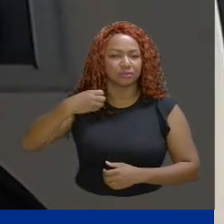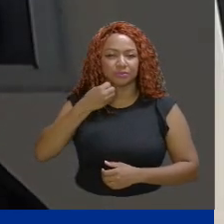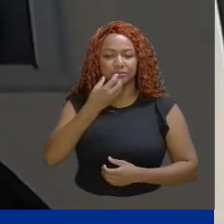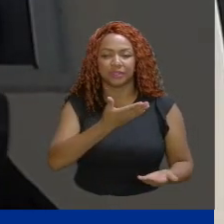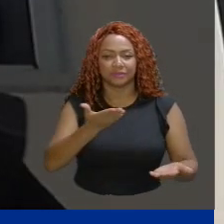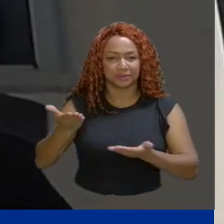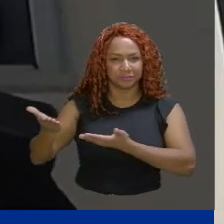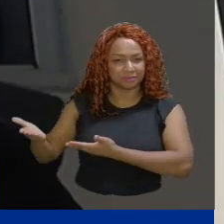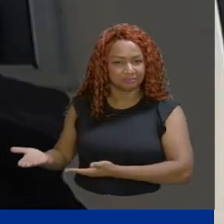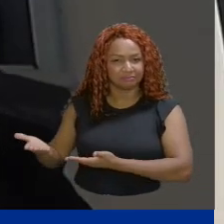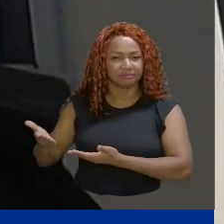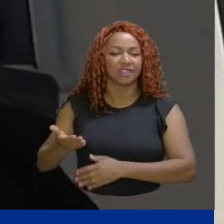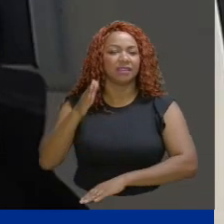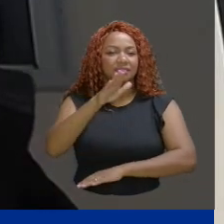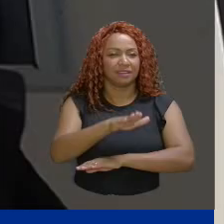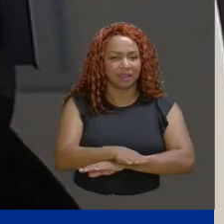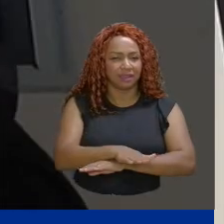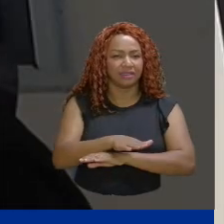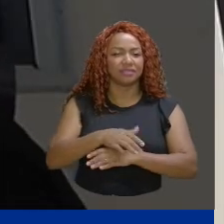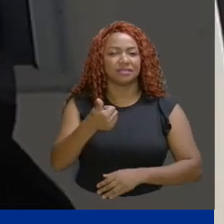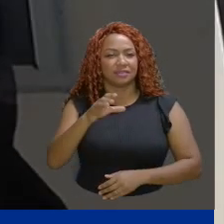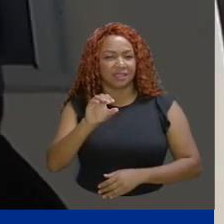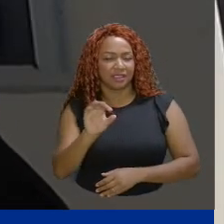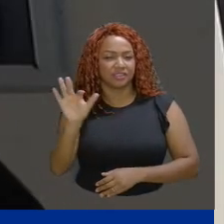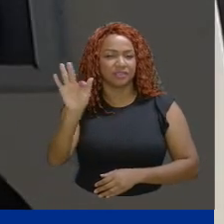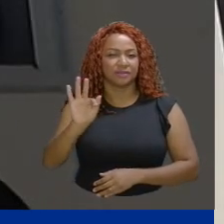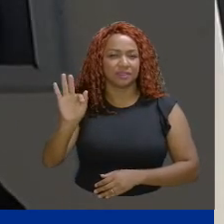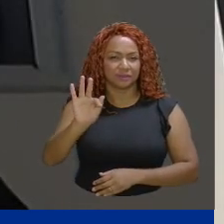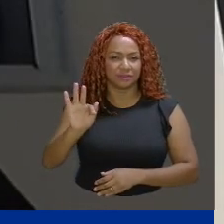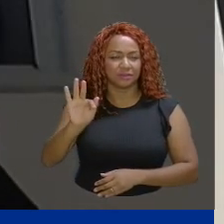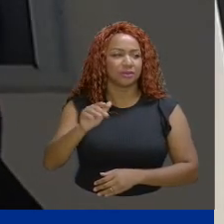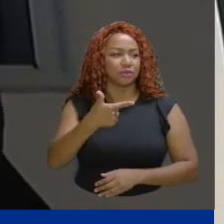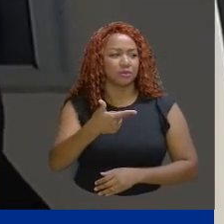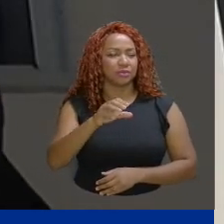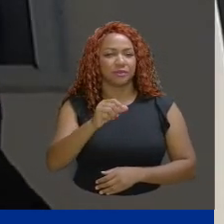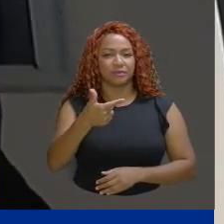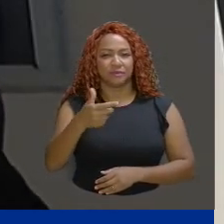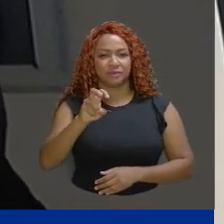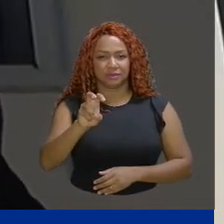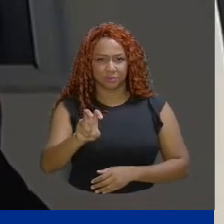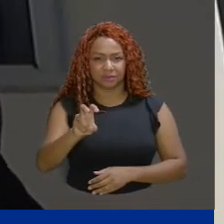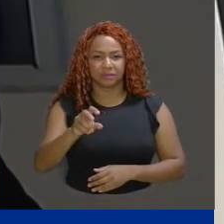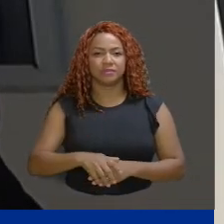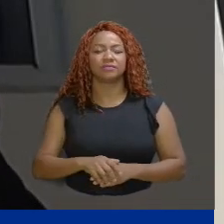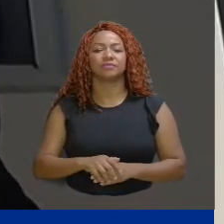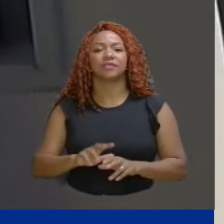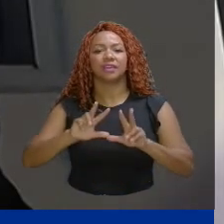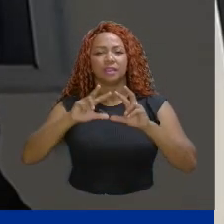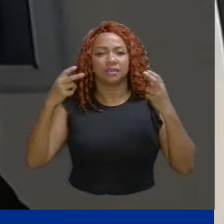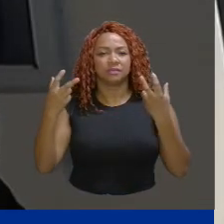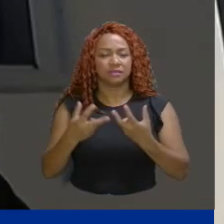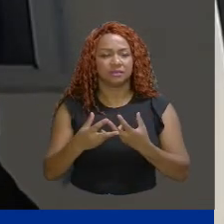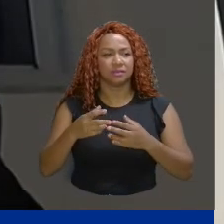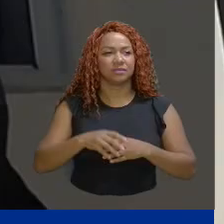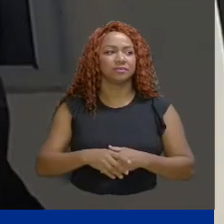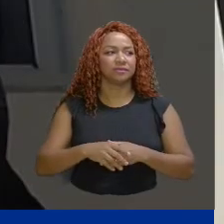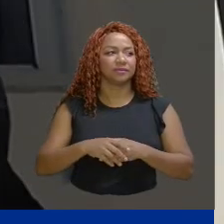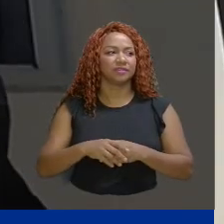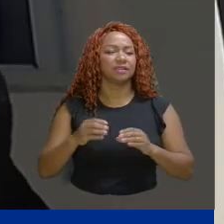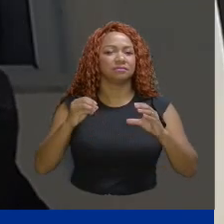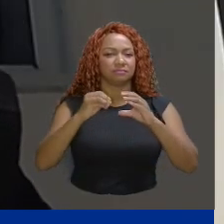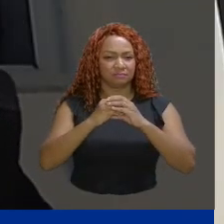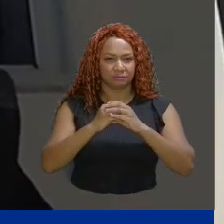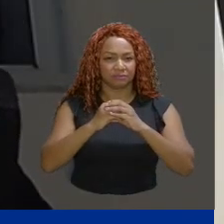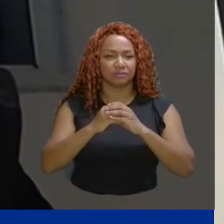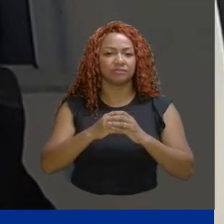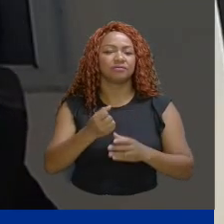todos muito Desembargador João bem-vindos Lage é nesta branco, de tarde, cabelos castanhos 10 escuros, de fevereiro de curtos, olhos 2025, amendoados mais uma claros, sessão usa do óculos de Tribunal armação Regional escura, tem barba Eleitoral. parcialmente